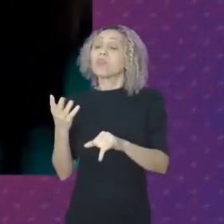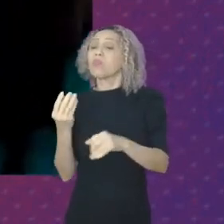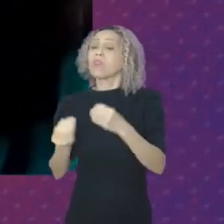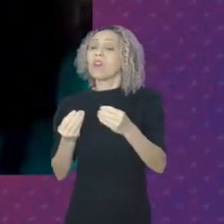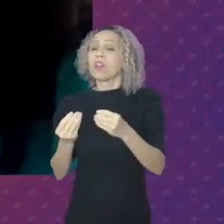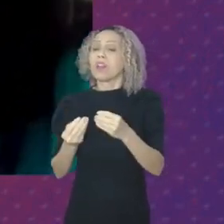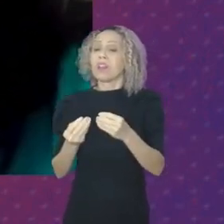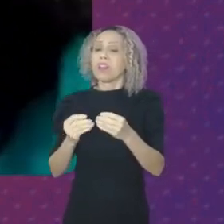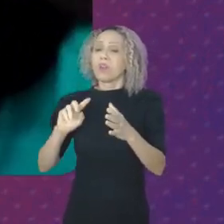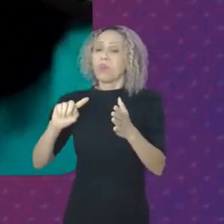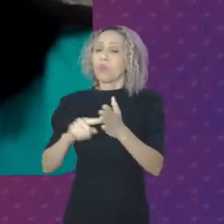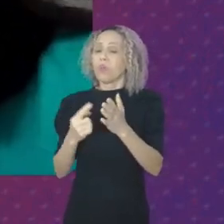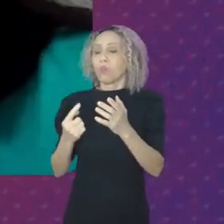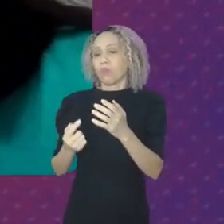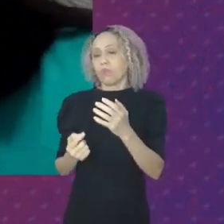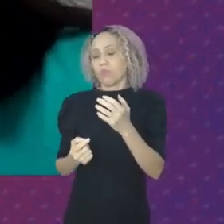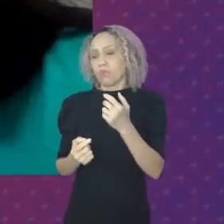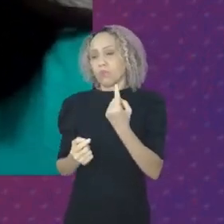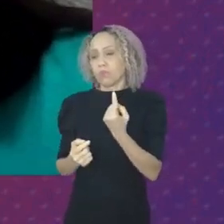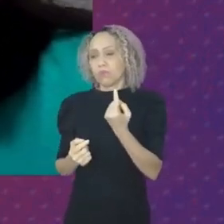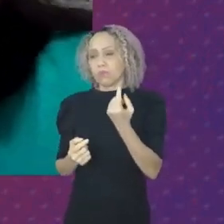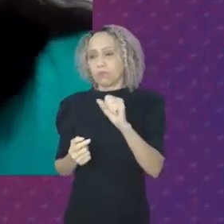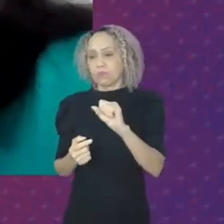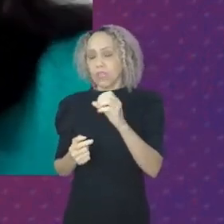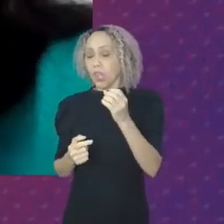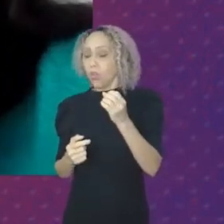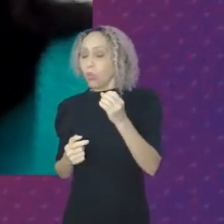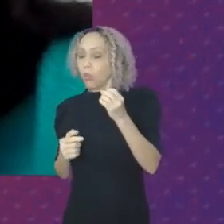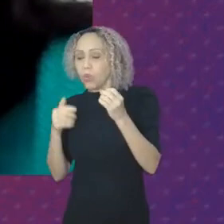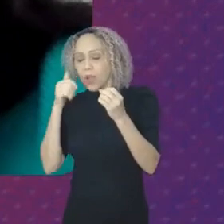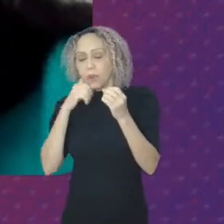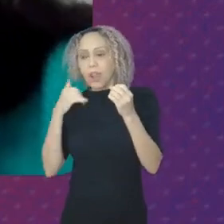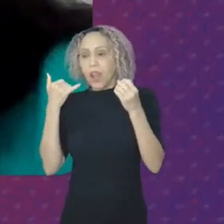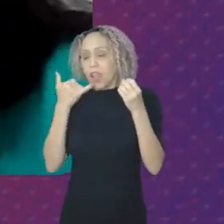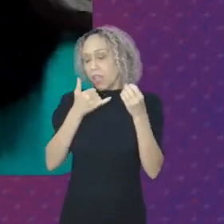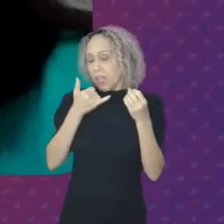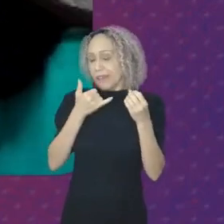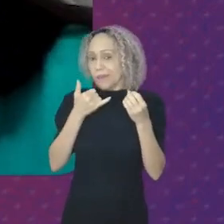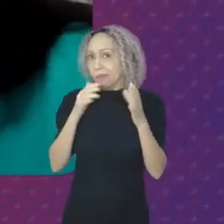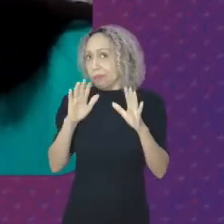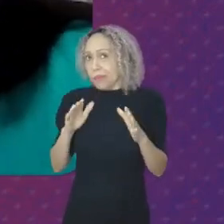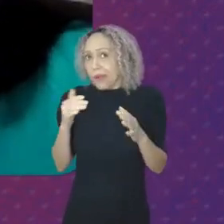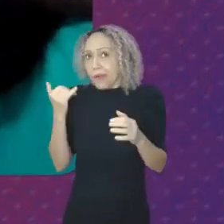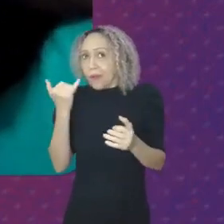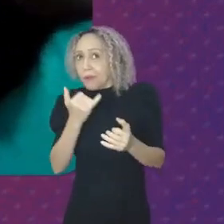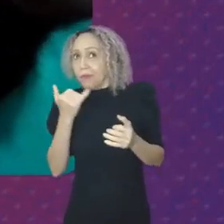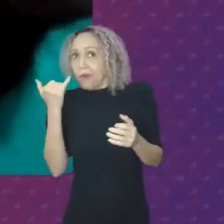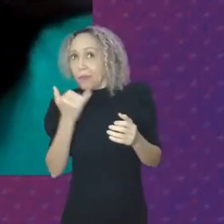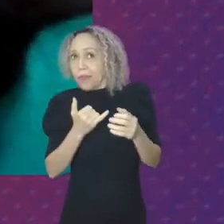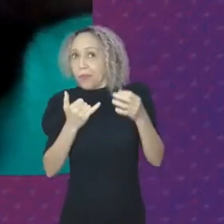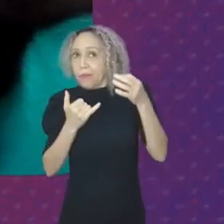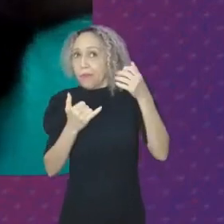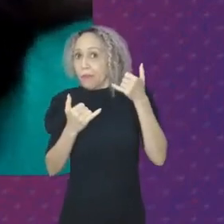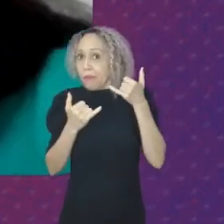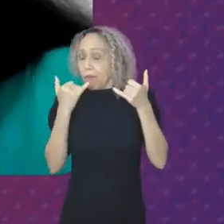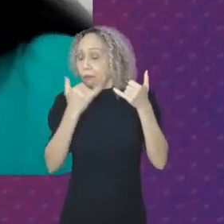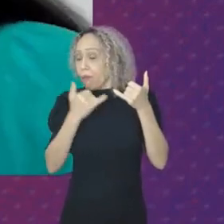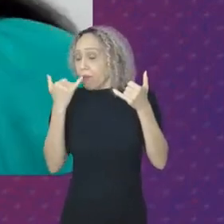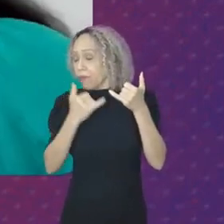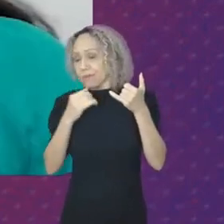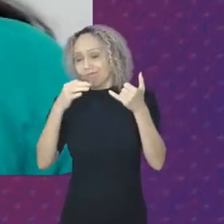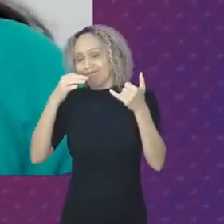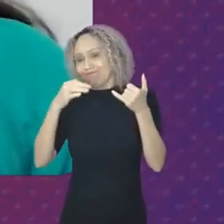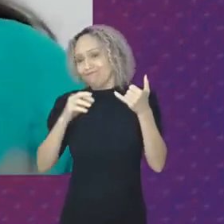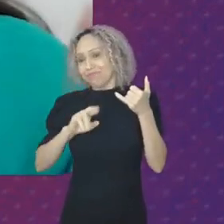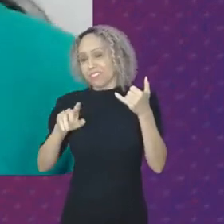prática, ele não é um ligue denúncia. A informação correta não estava sendo utilizada, não, o serviço não estava sendo